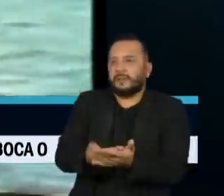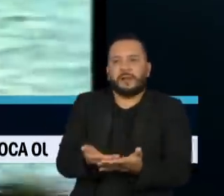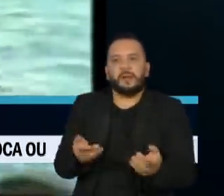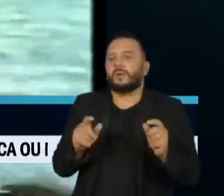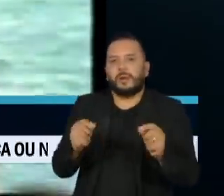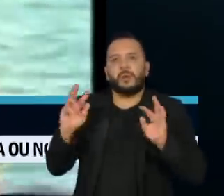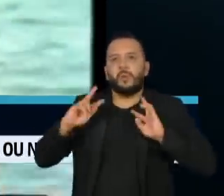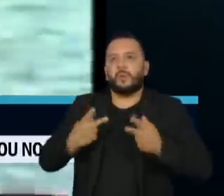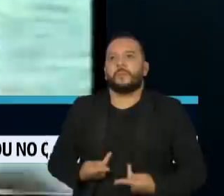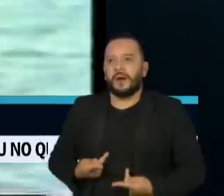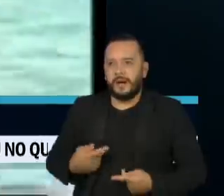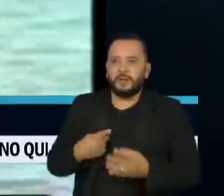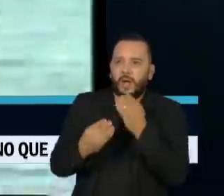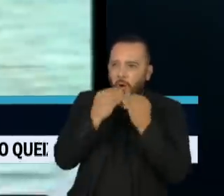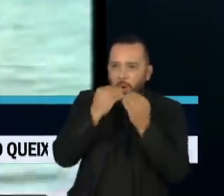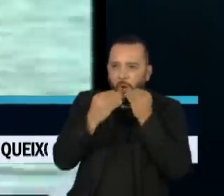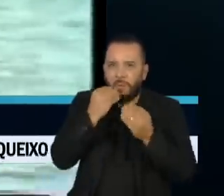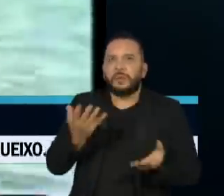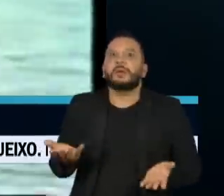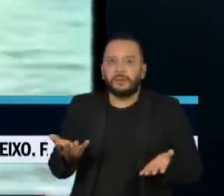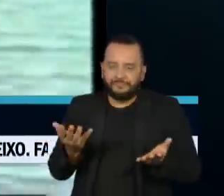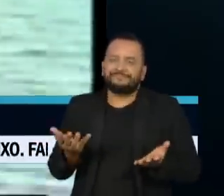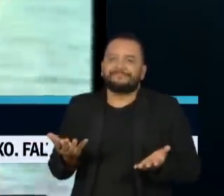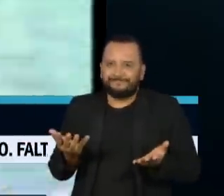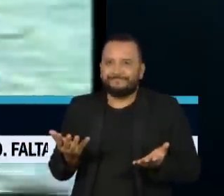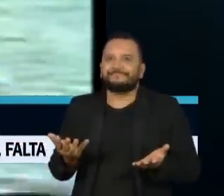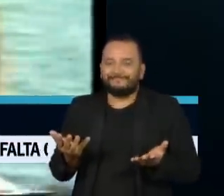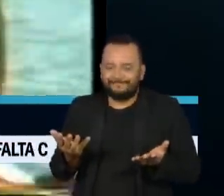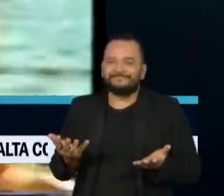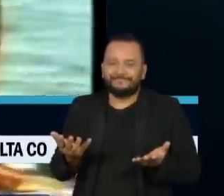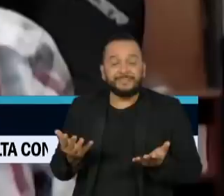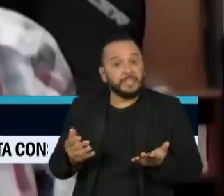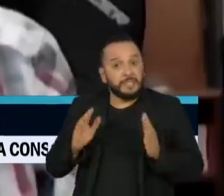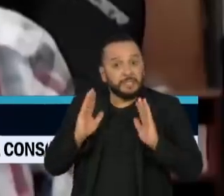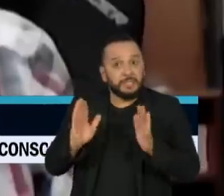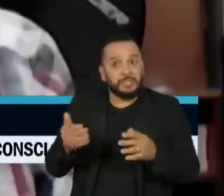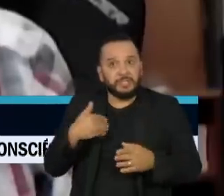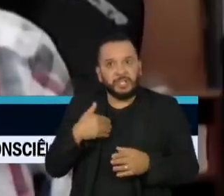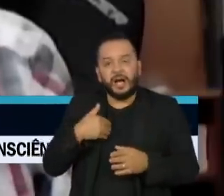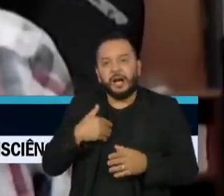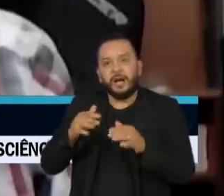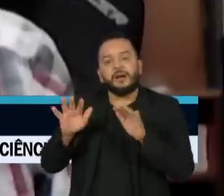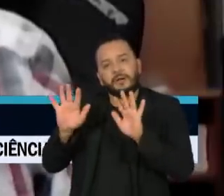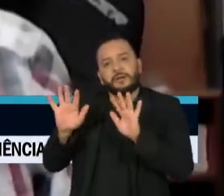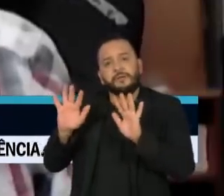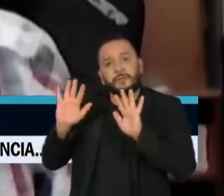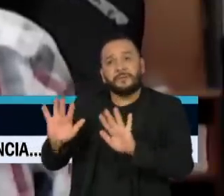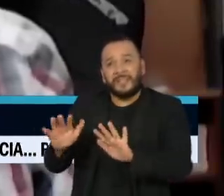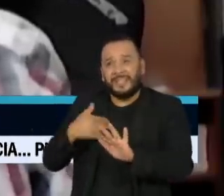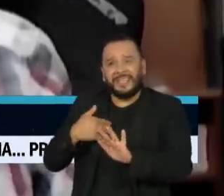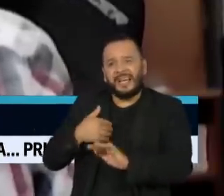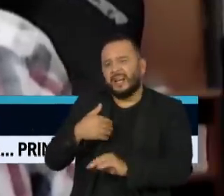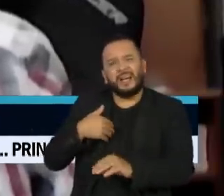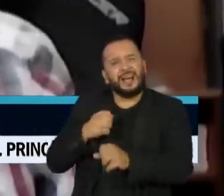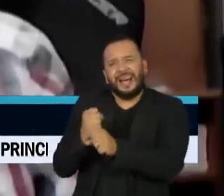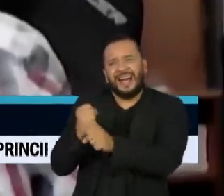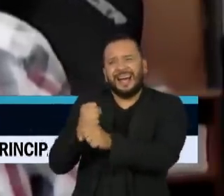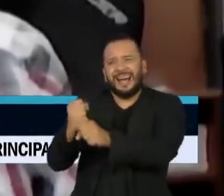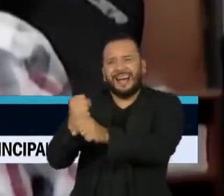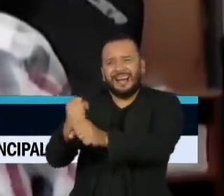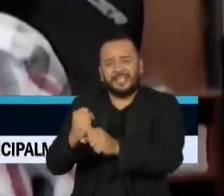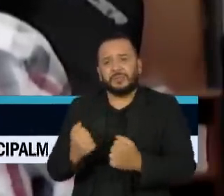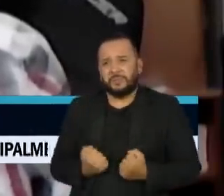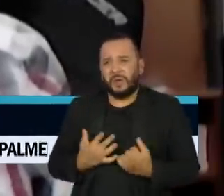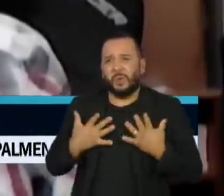às pessoas que comem os peixes. E cada vez multiplica mais por 10 a concentração de mercúrio. É uma coisa que não sai